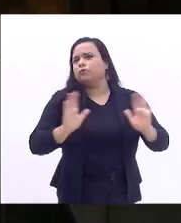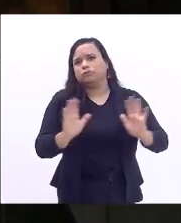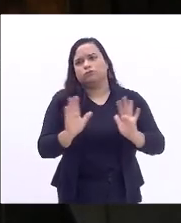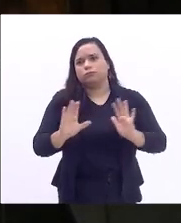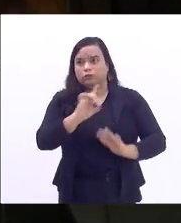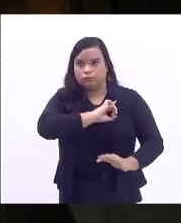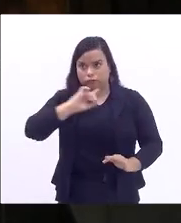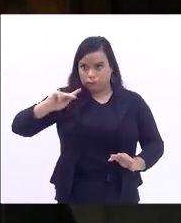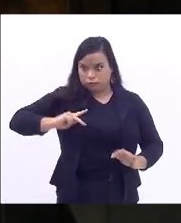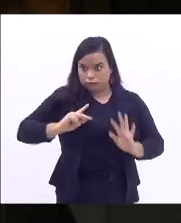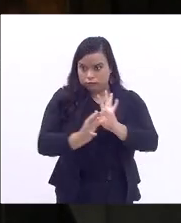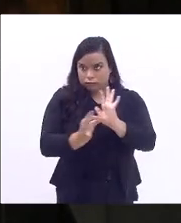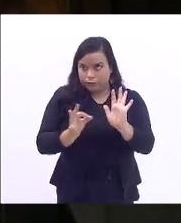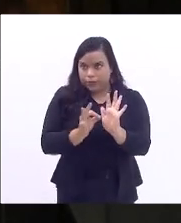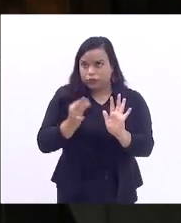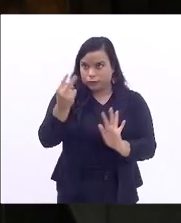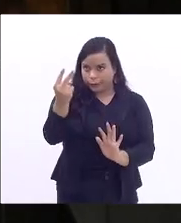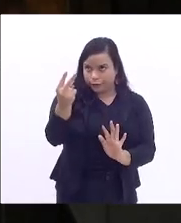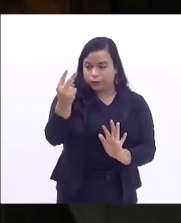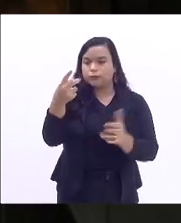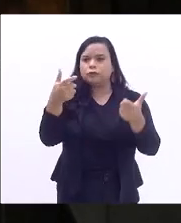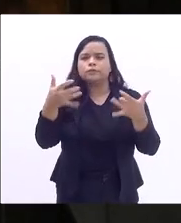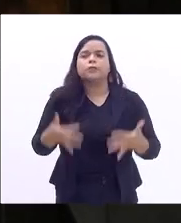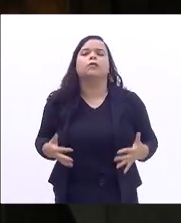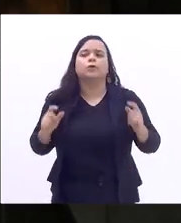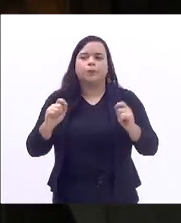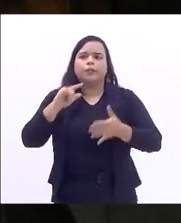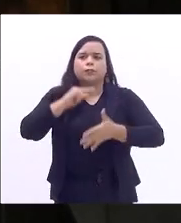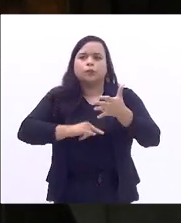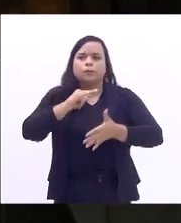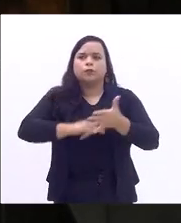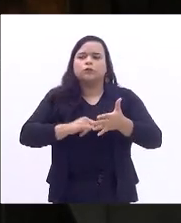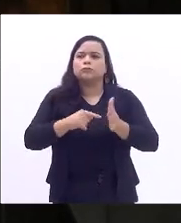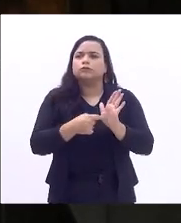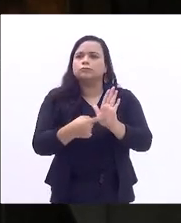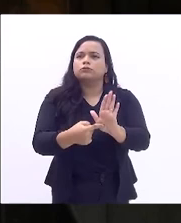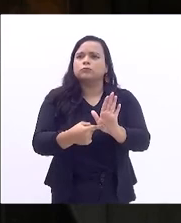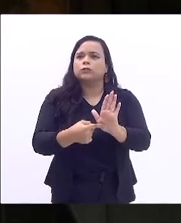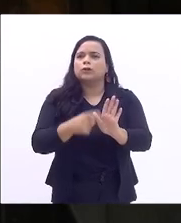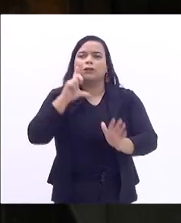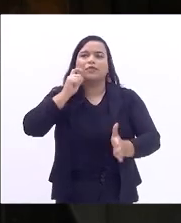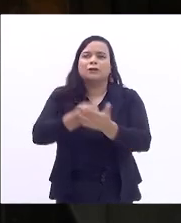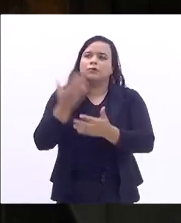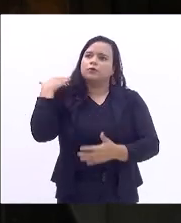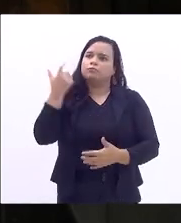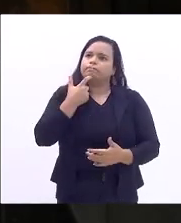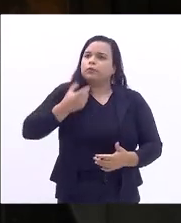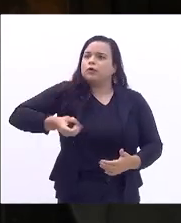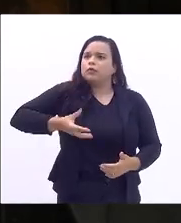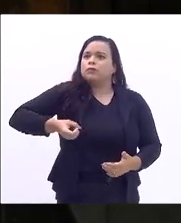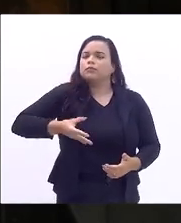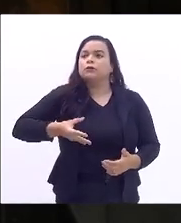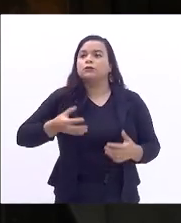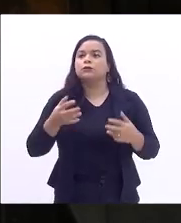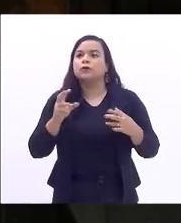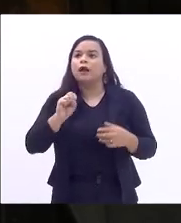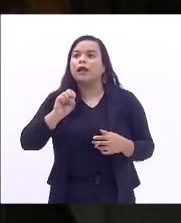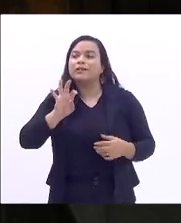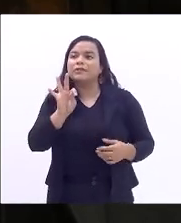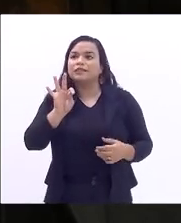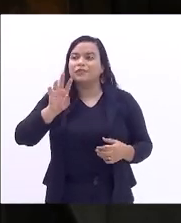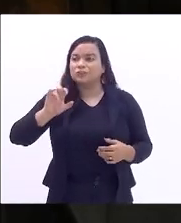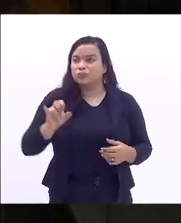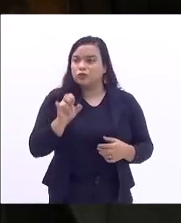página 2 do seu documento cita a decisão recente do STJ